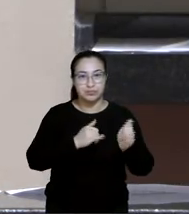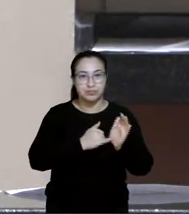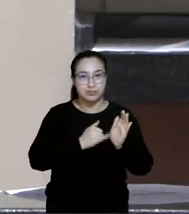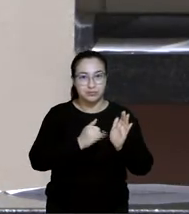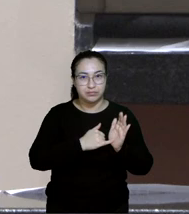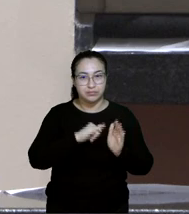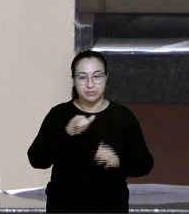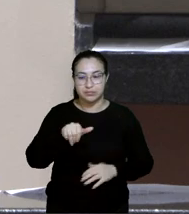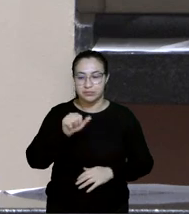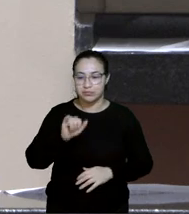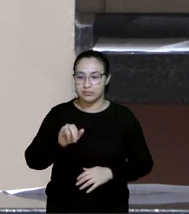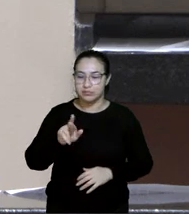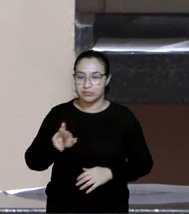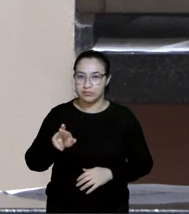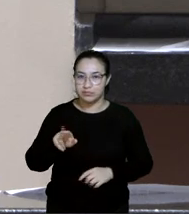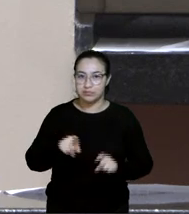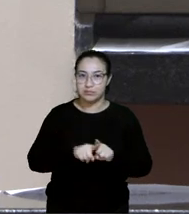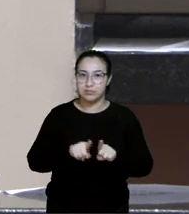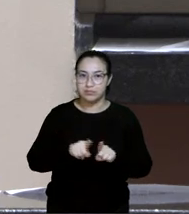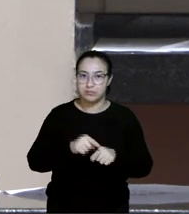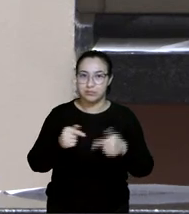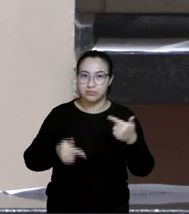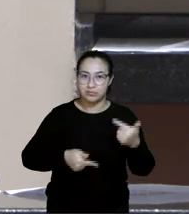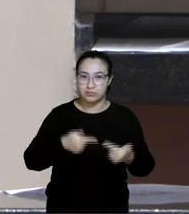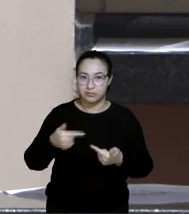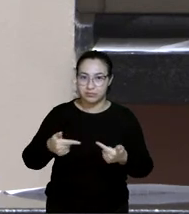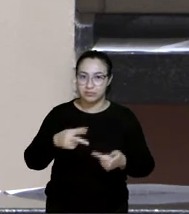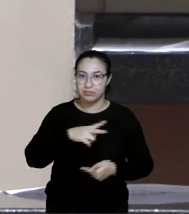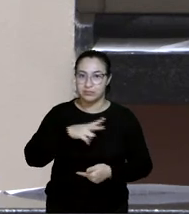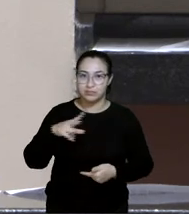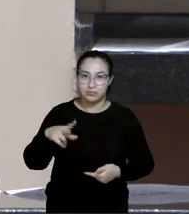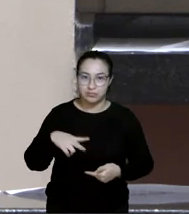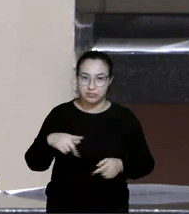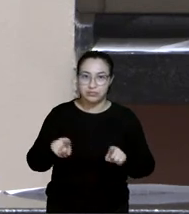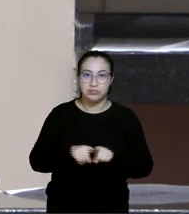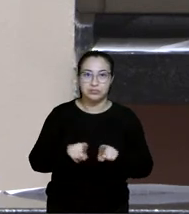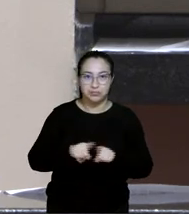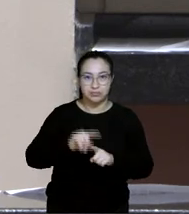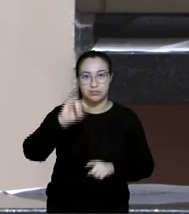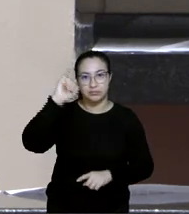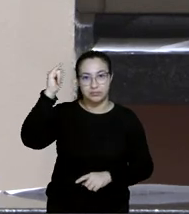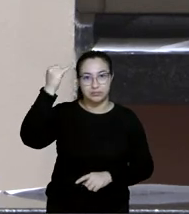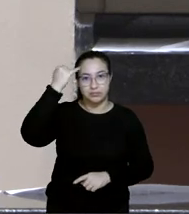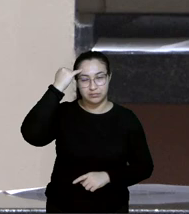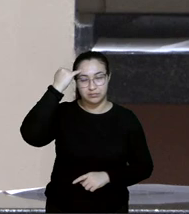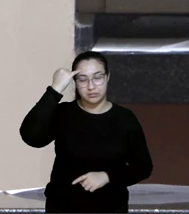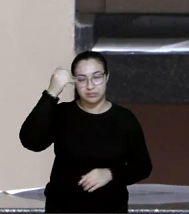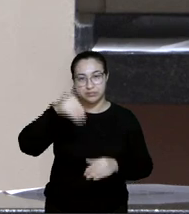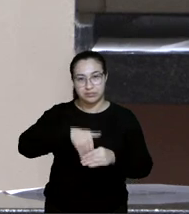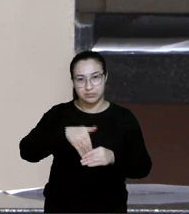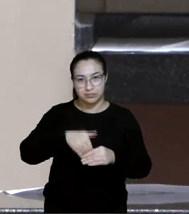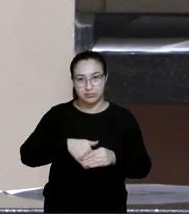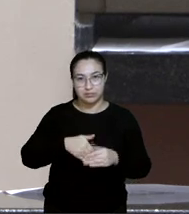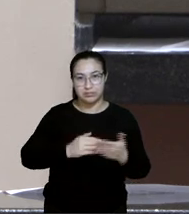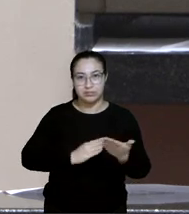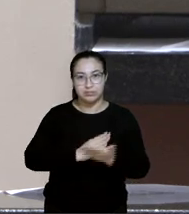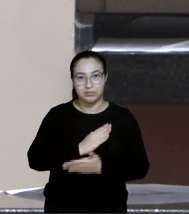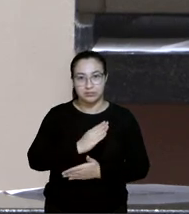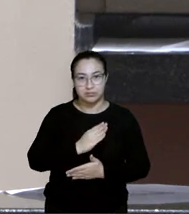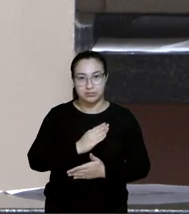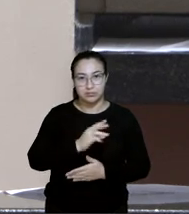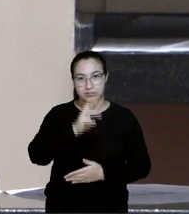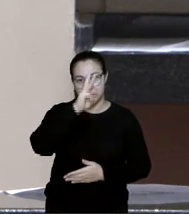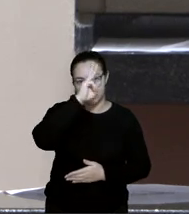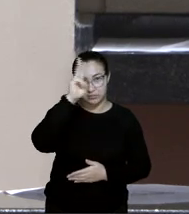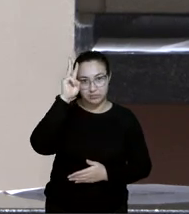Mioto, Comissão de Trabalho, Administração e Serviço Público também. Votação favorável, relatoria do deputado Vonley Weber,